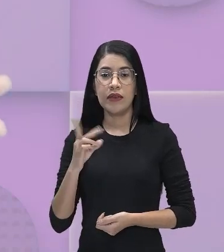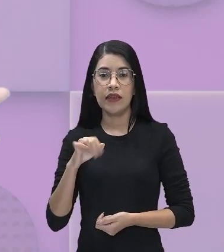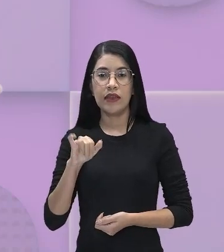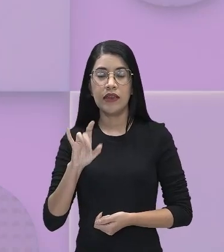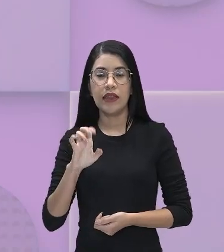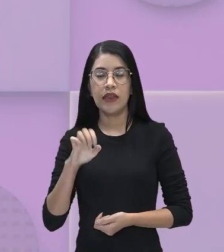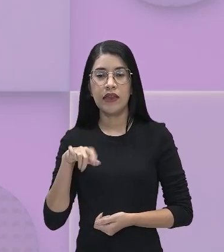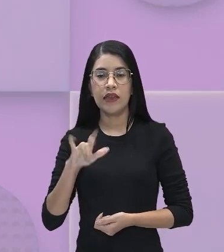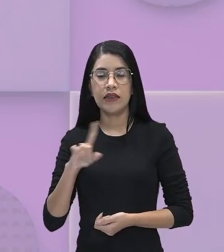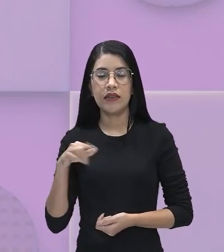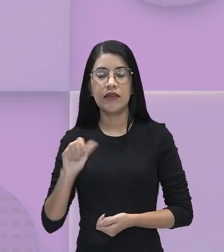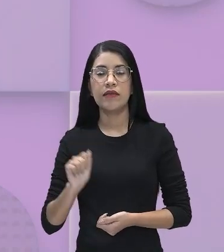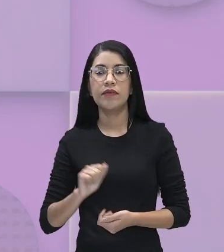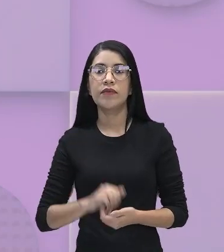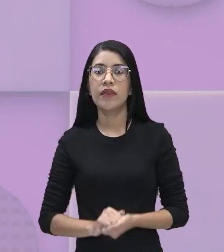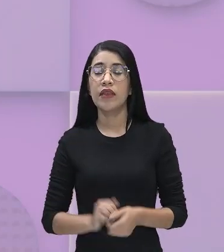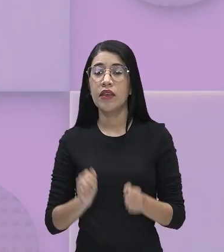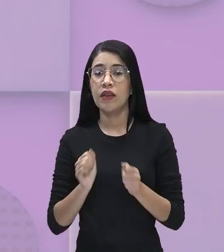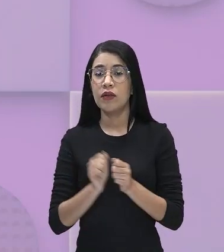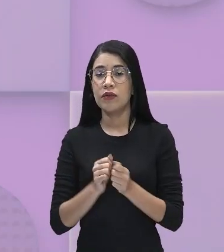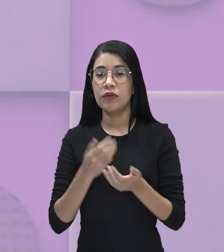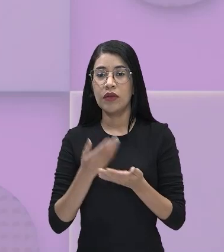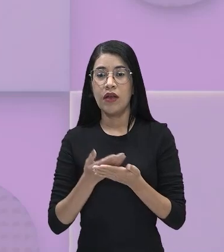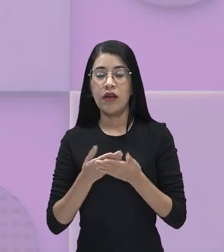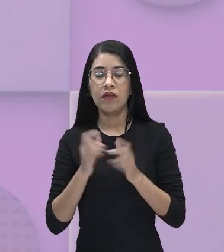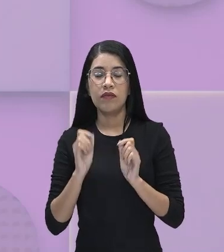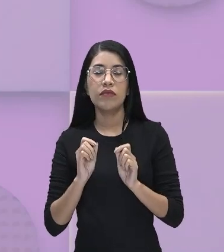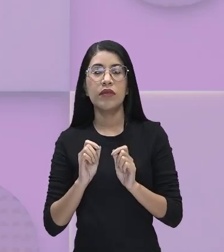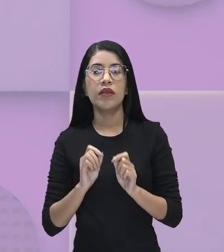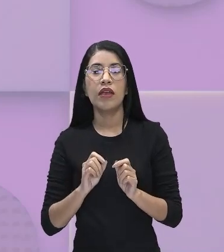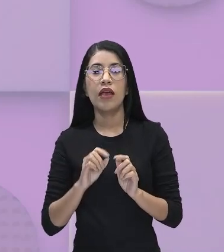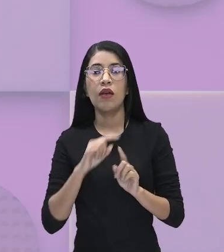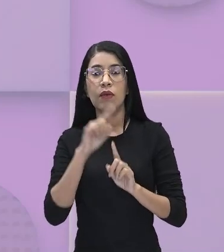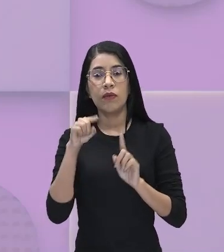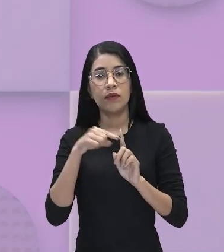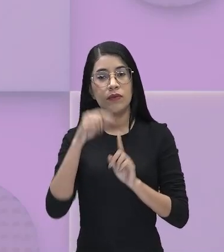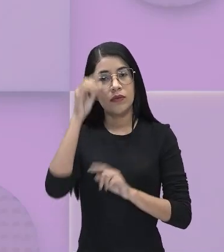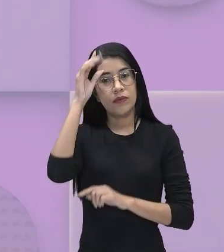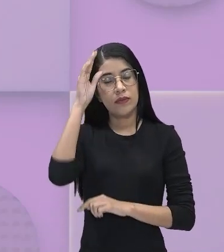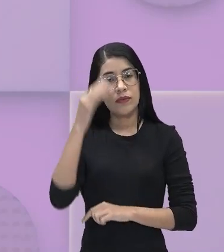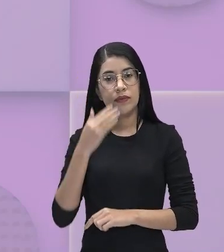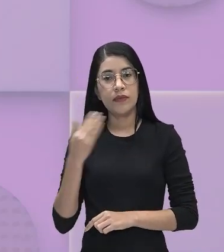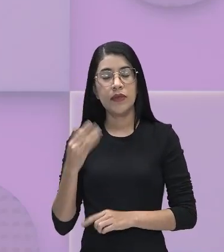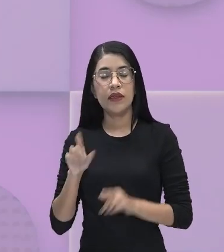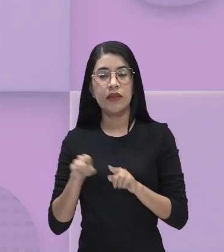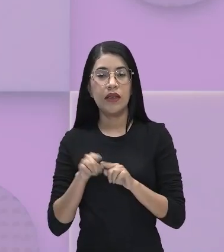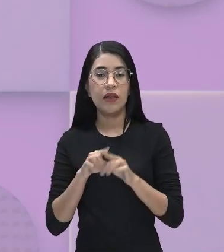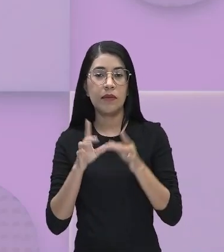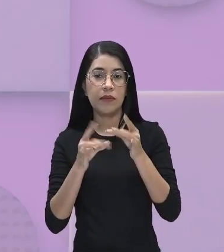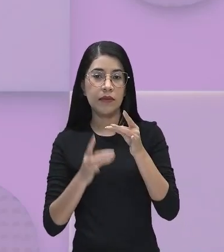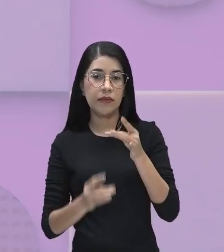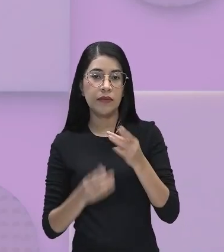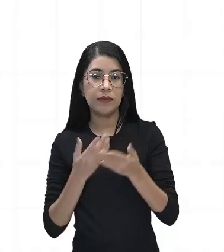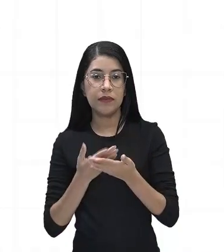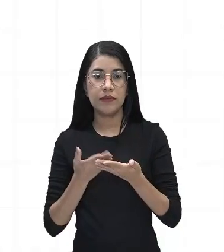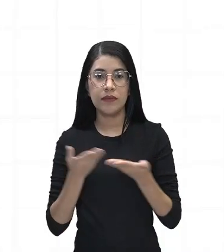Deísa Mendonça e vamos fazer agora a leitura do objeto de conhecimento e detalhamento para esta